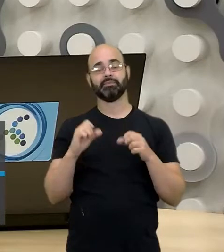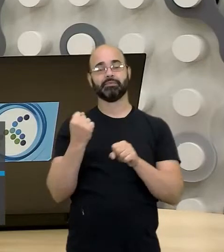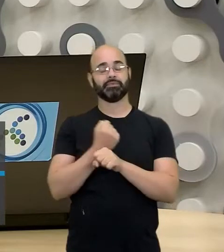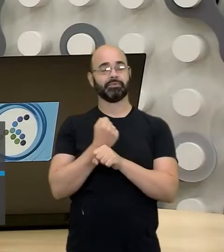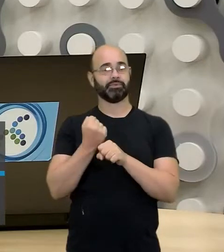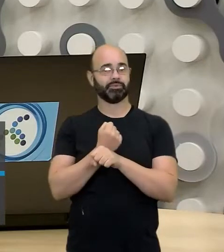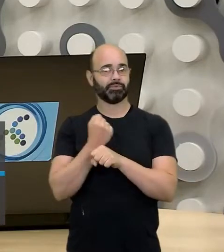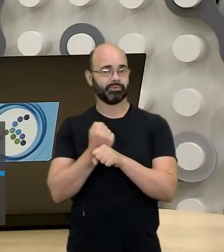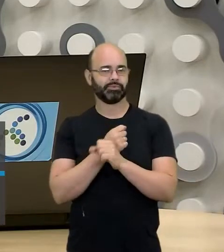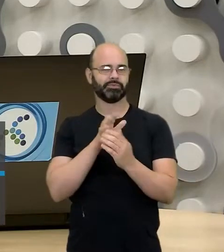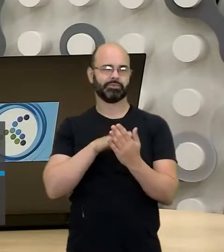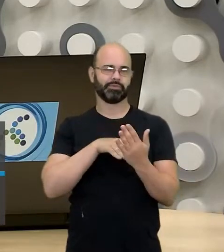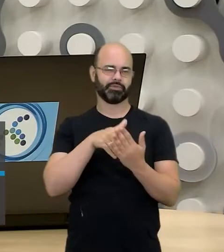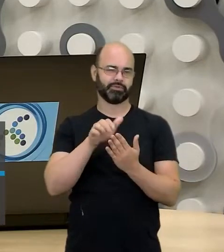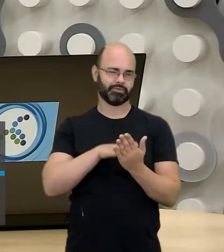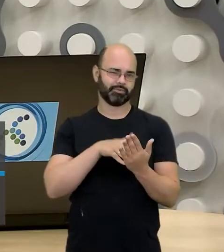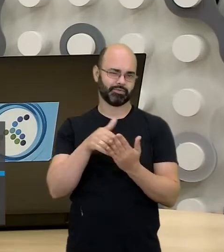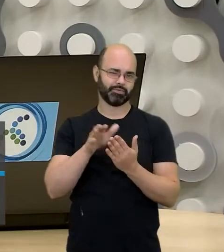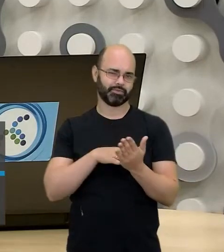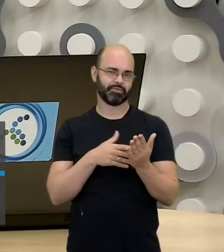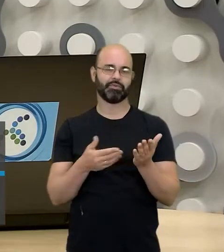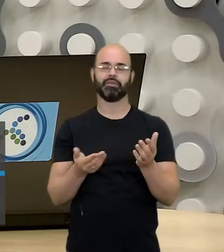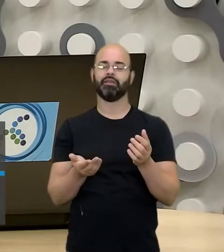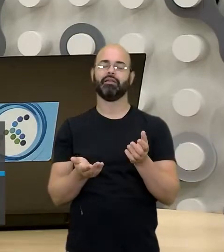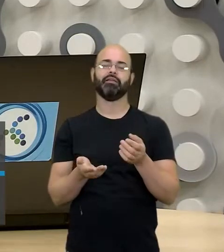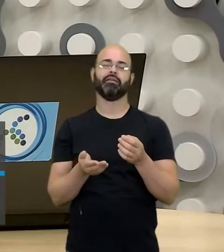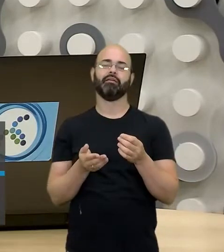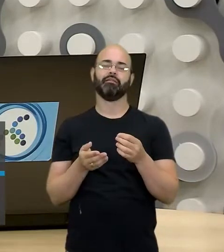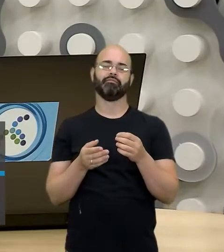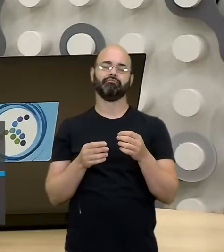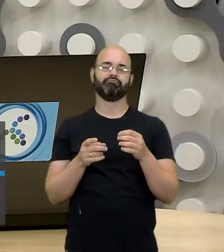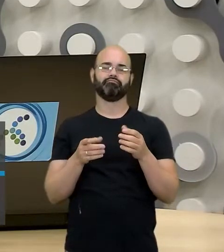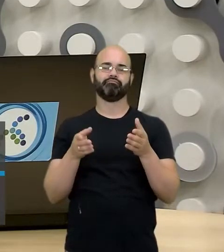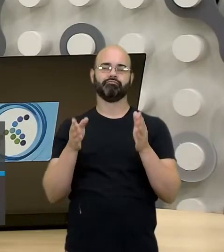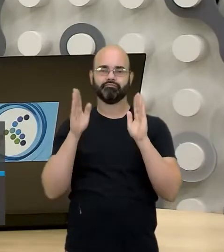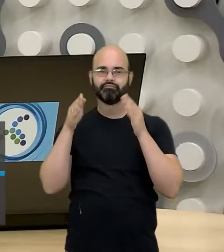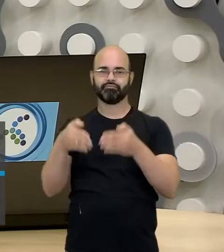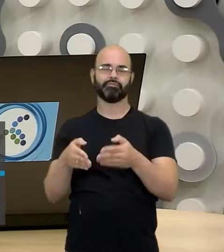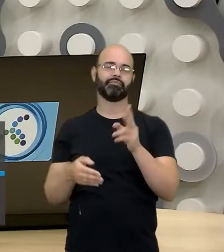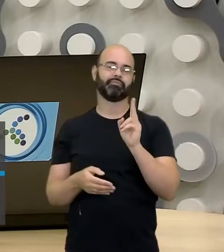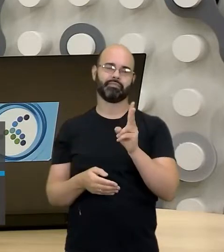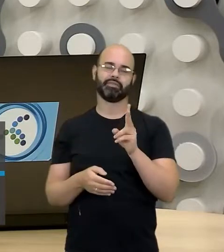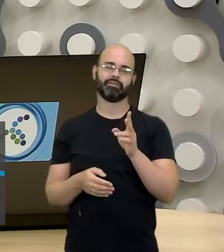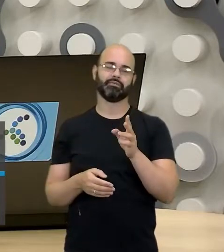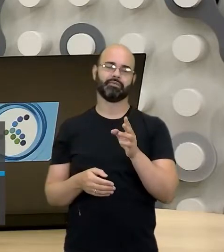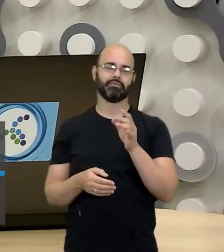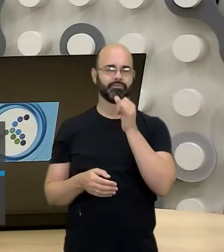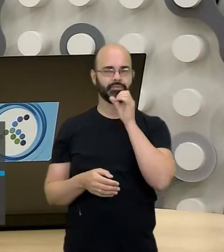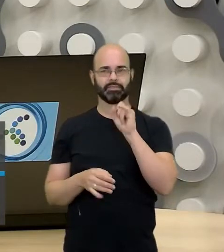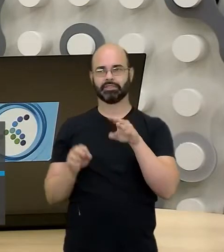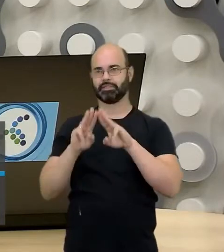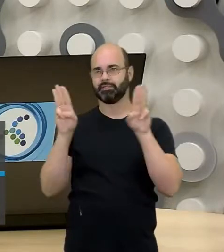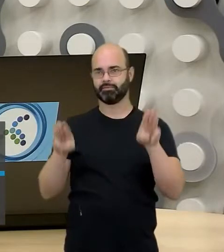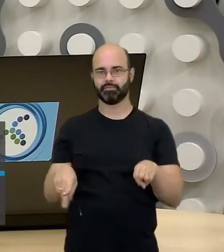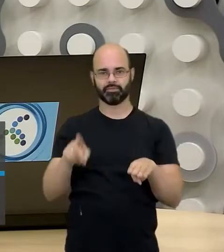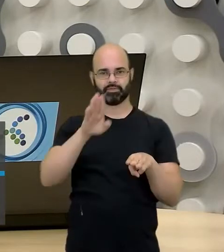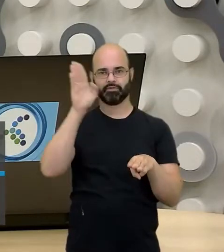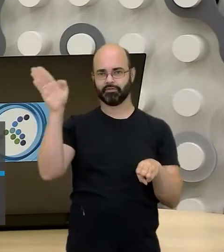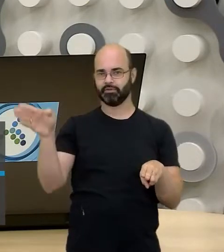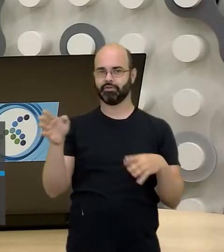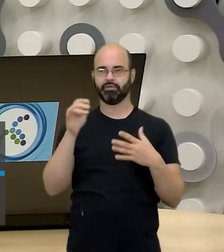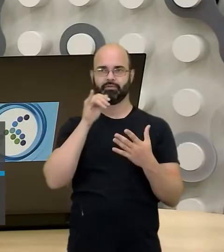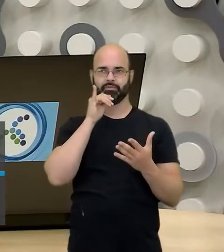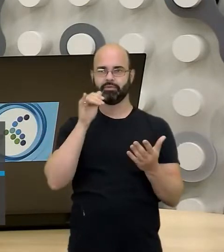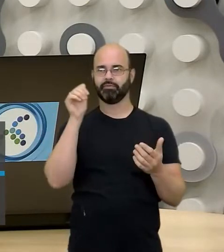escultura, eles sempre vão se basear nesses mitos, né? Eu lembro você vai no museu, por exemplo, você vê a estátua de